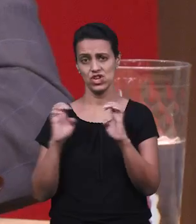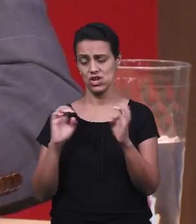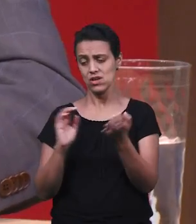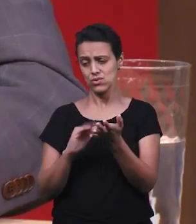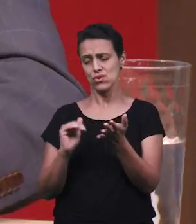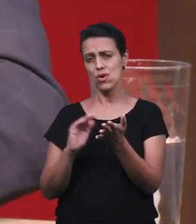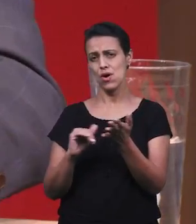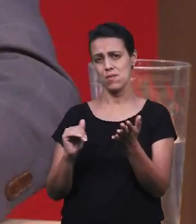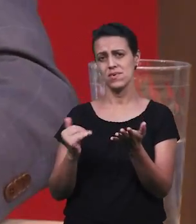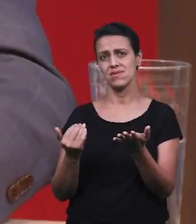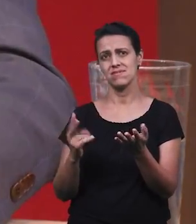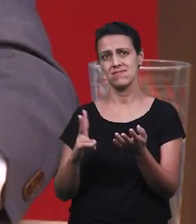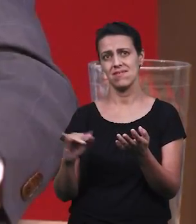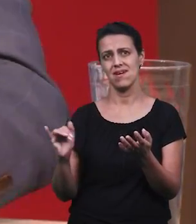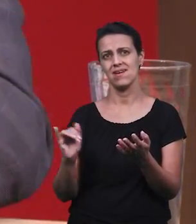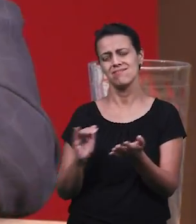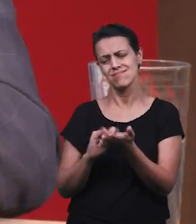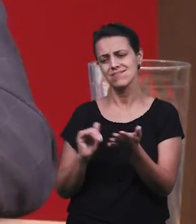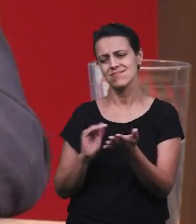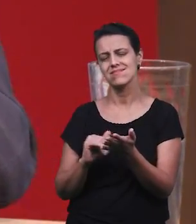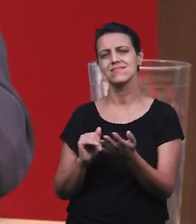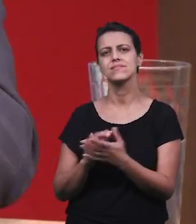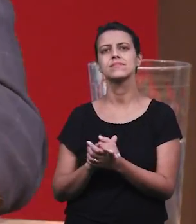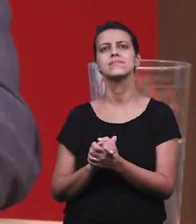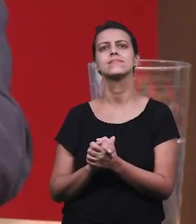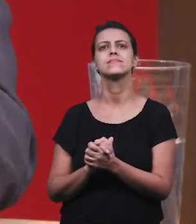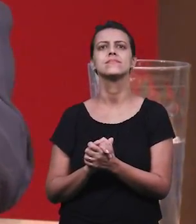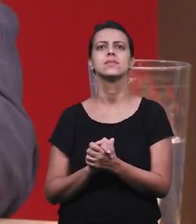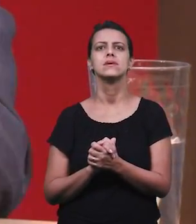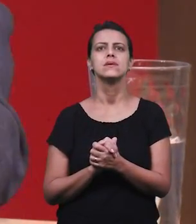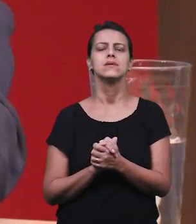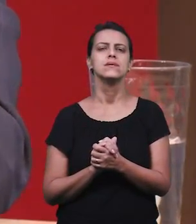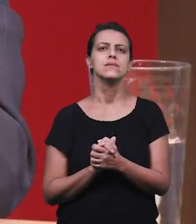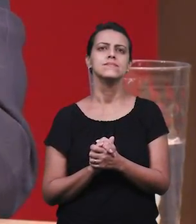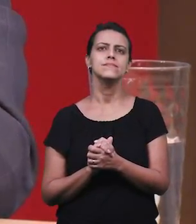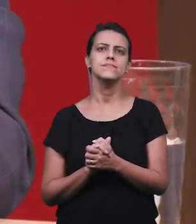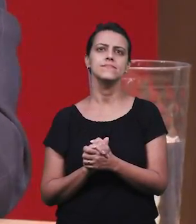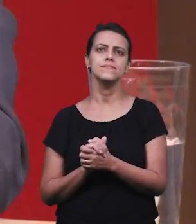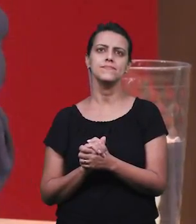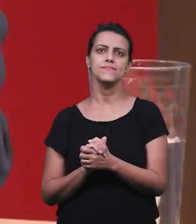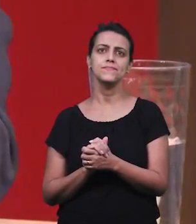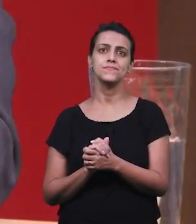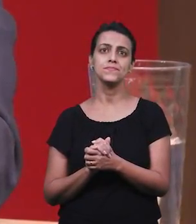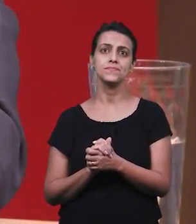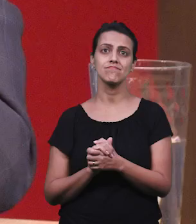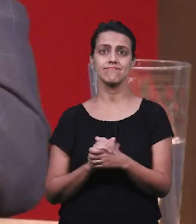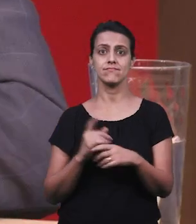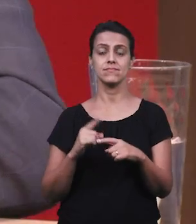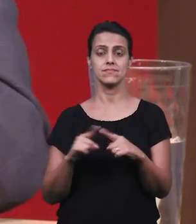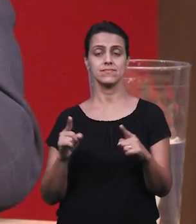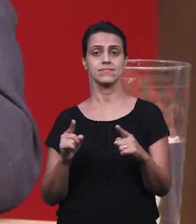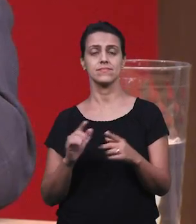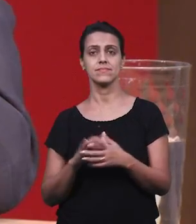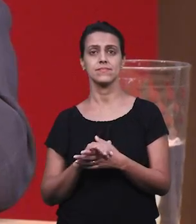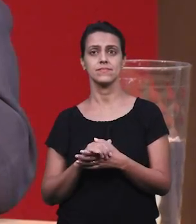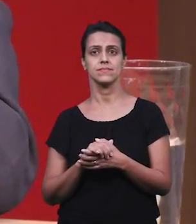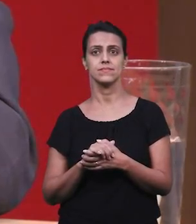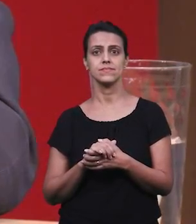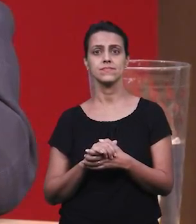evangelho, daquilo que o senhor tem. O senhor vai ter sempre aqui um remanescente. Você vai ter um remanescente fiel. Foi essa colocação aqui. Mas esse